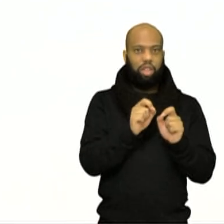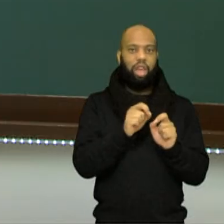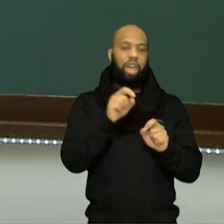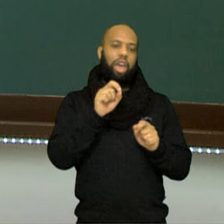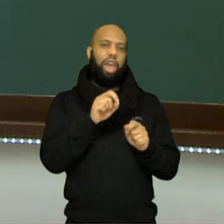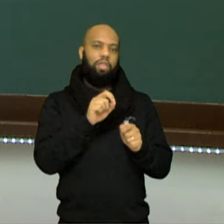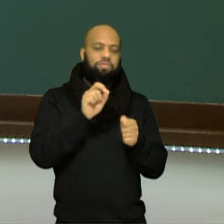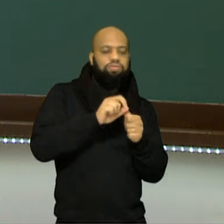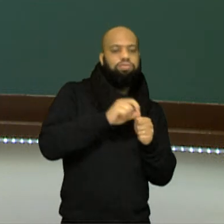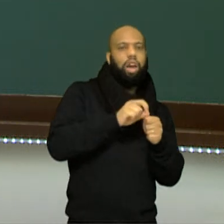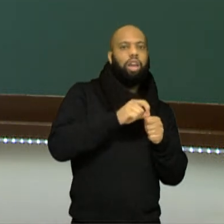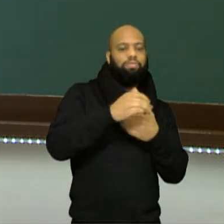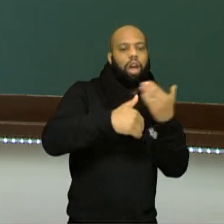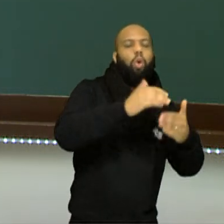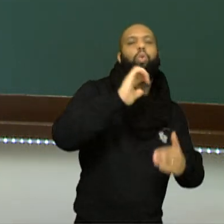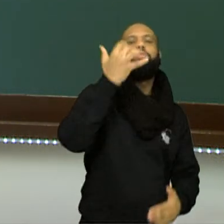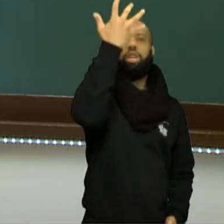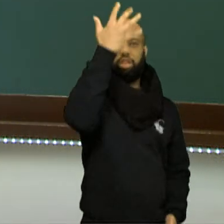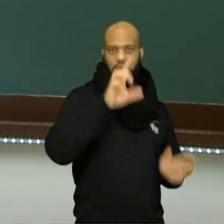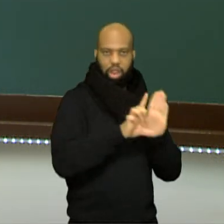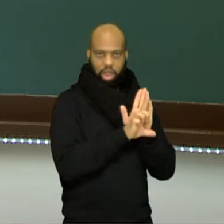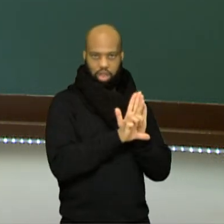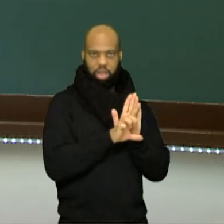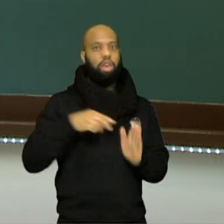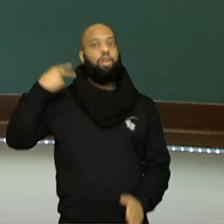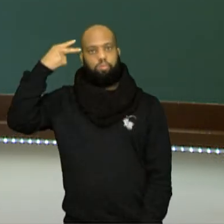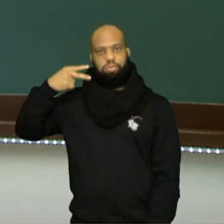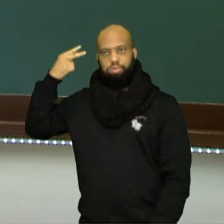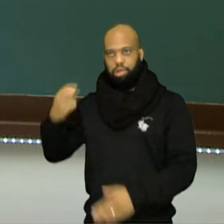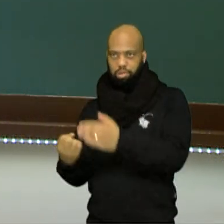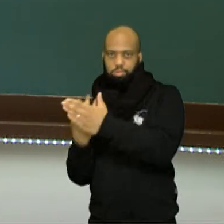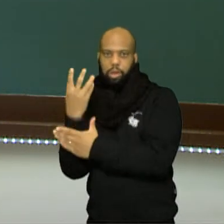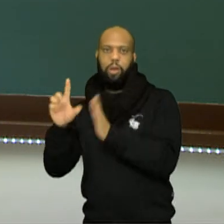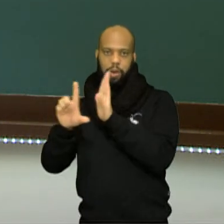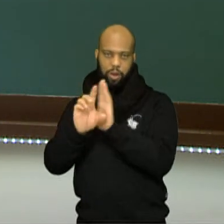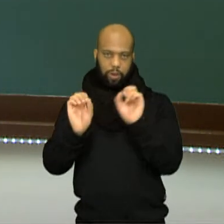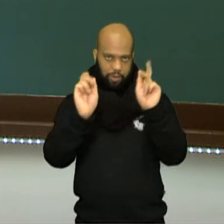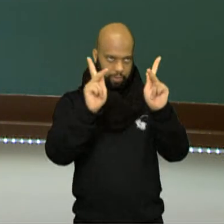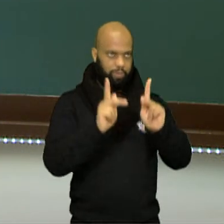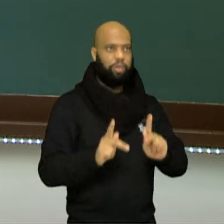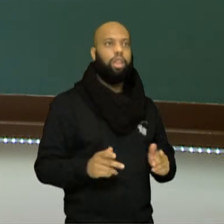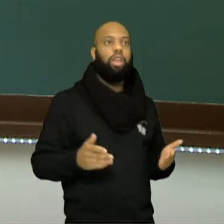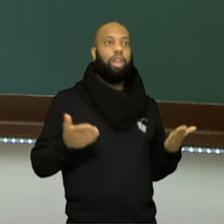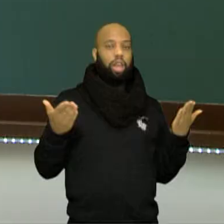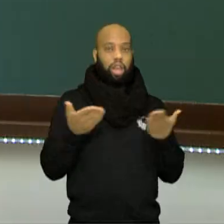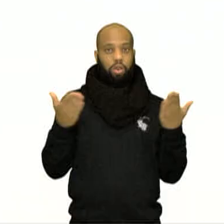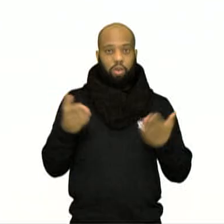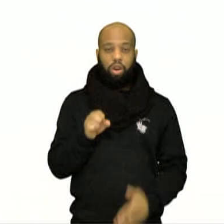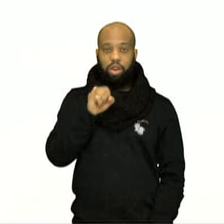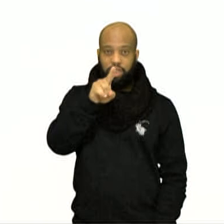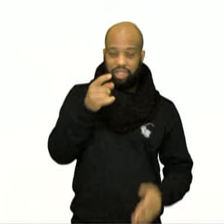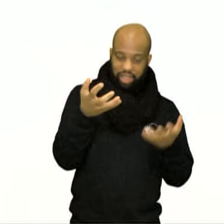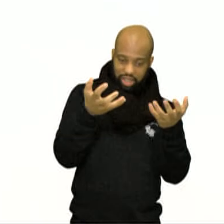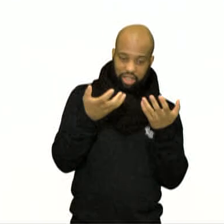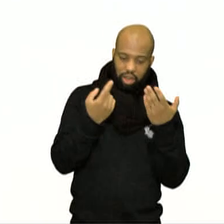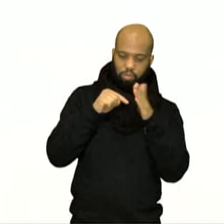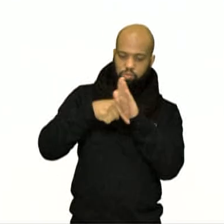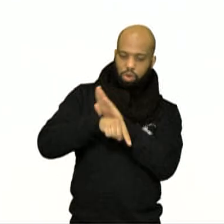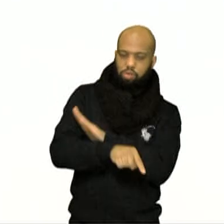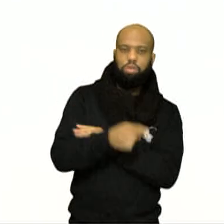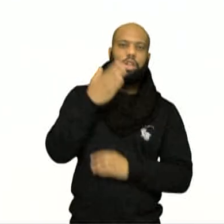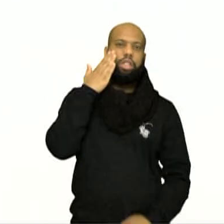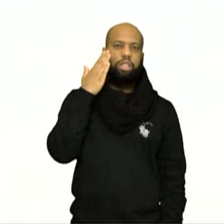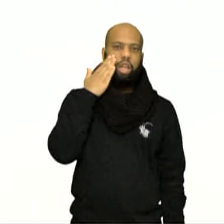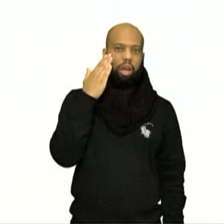ele é fiscalizado pelo poder legislativo dos vereadores, certo? Bom, agora, caso você queira conhecer